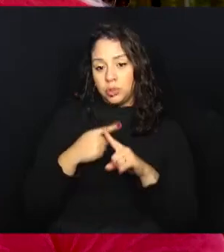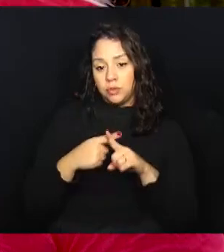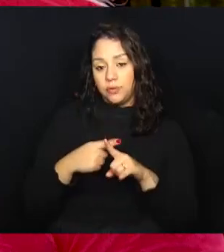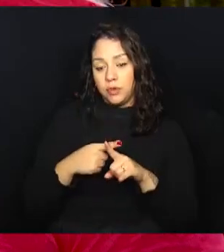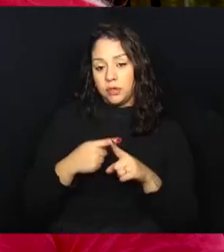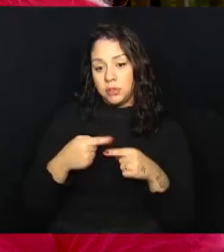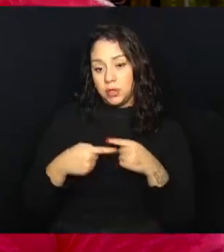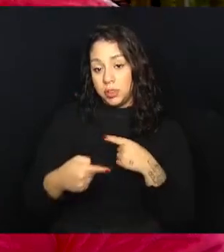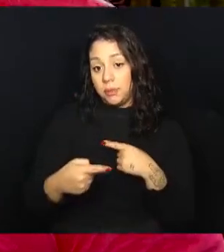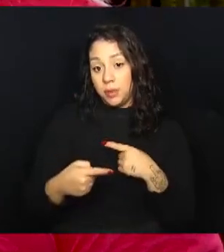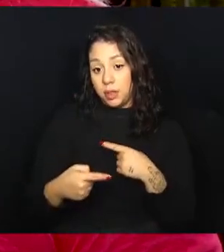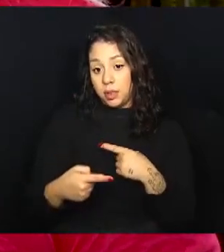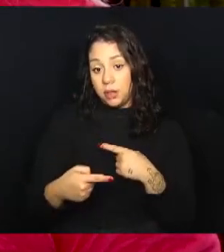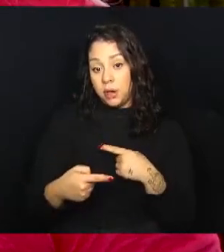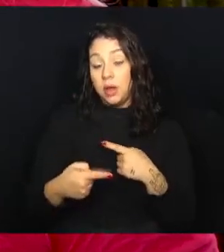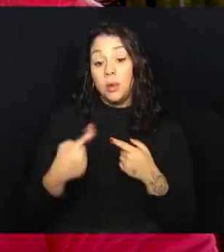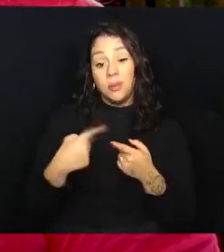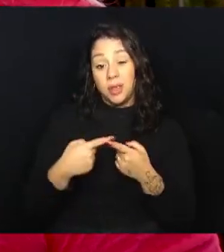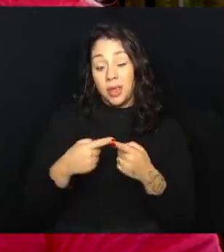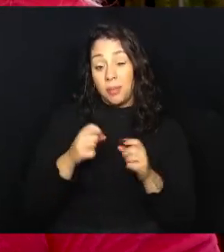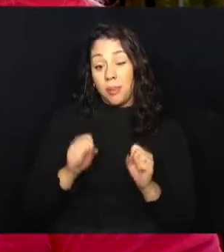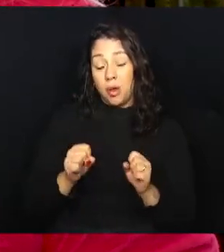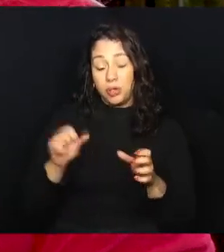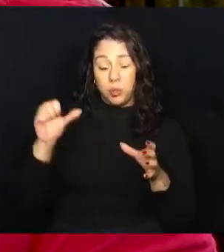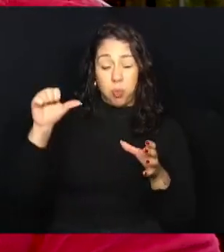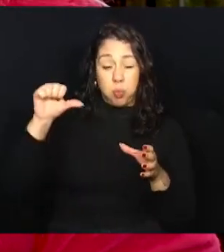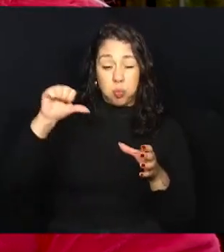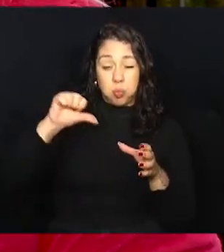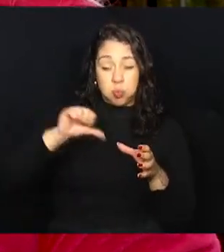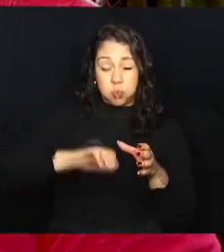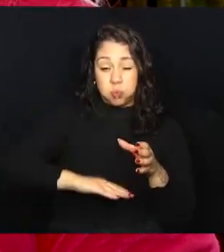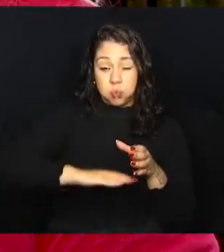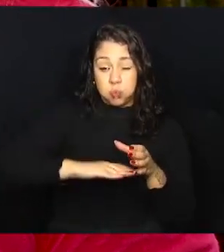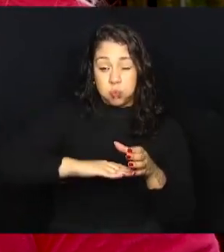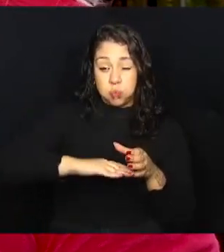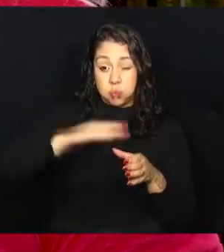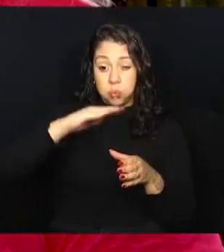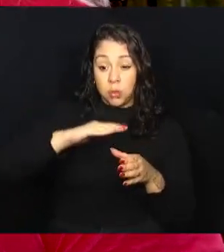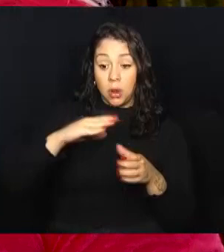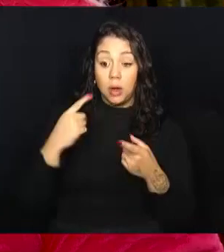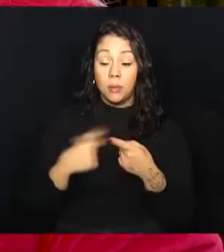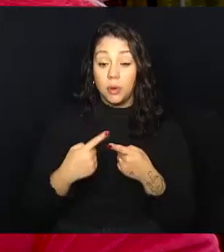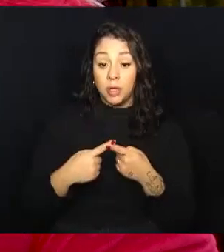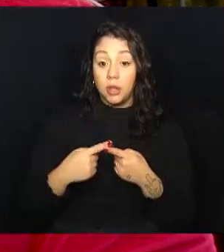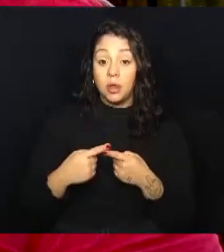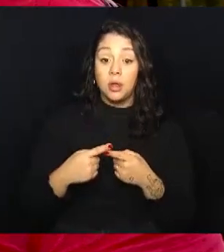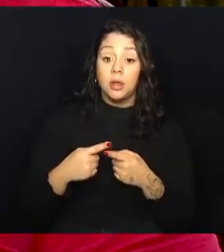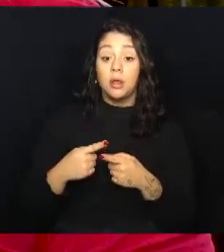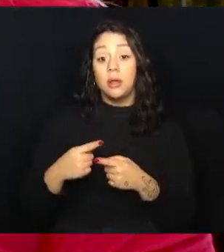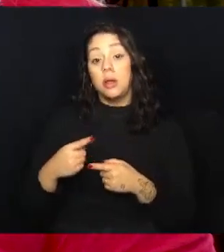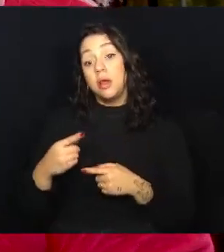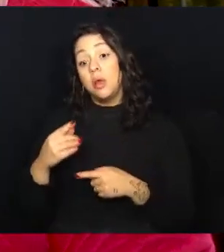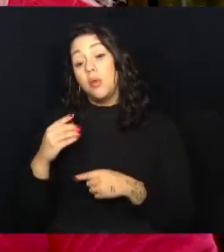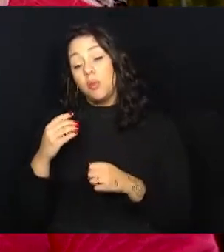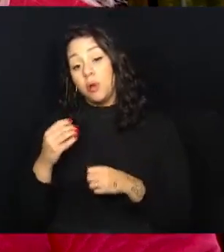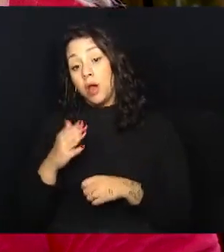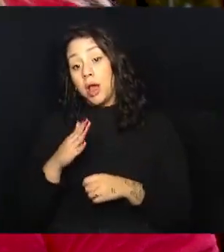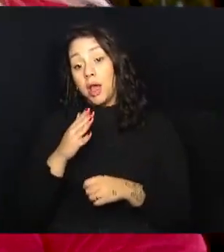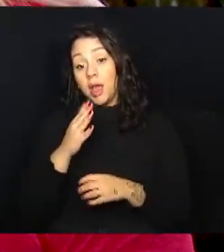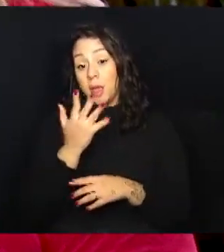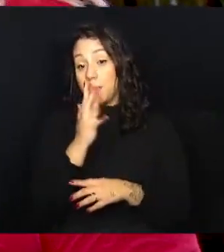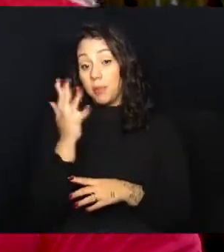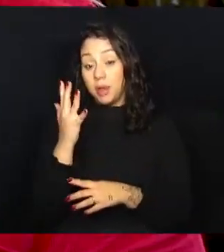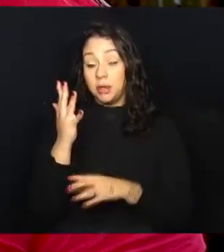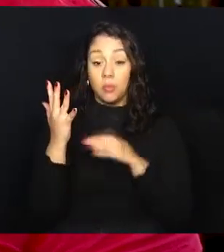não mais que isso. Porque você pode acabar sufocando também a planta de água. Porque nós matamos a planta